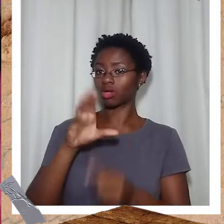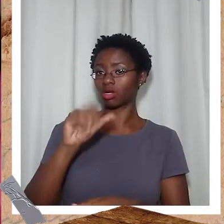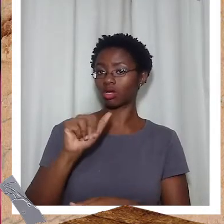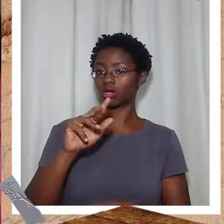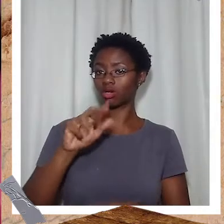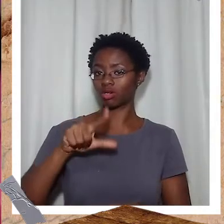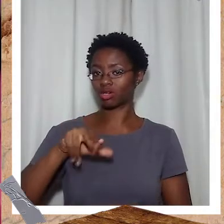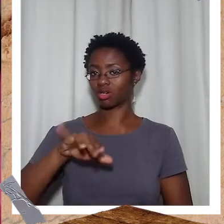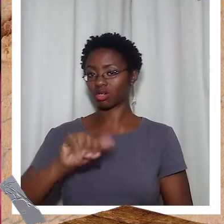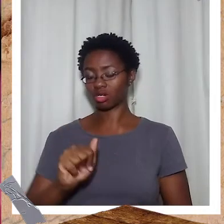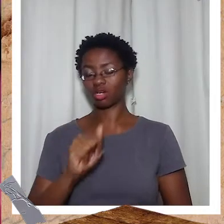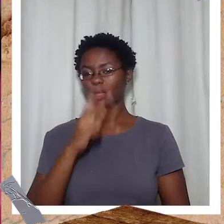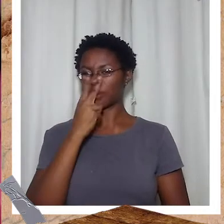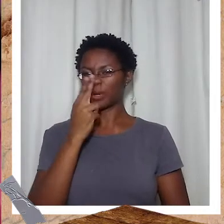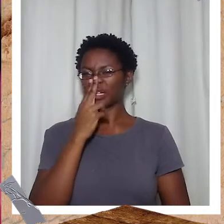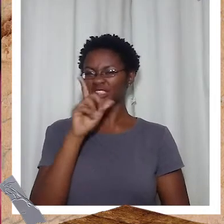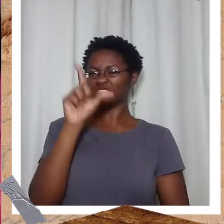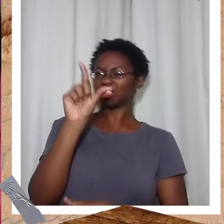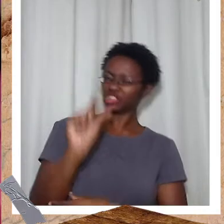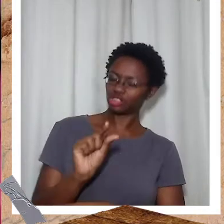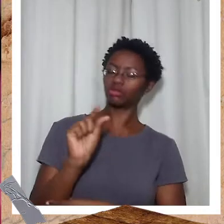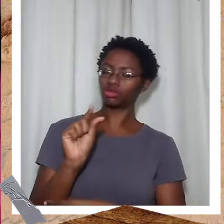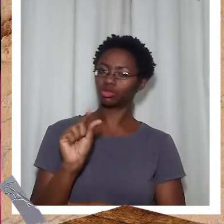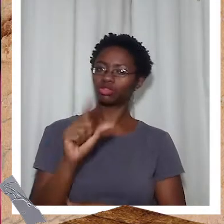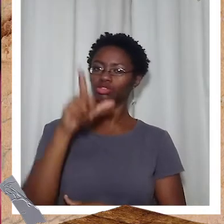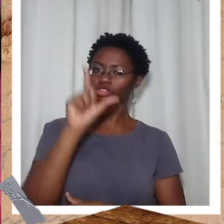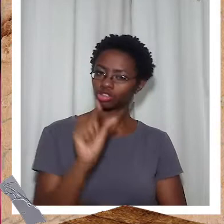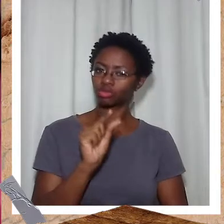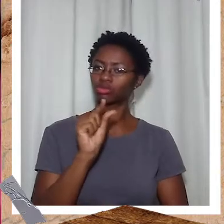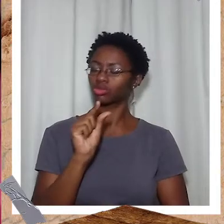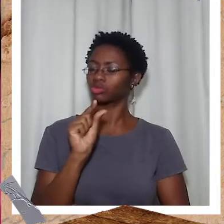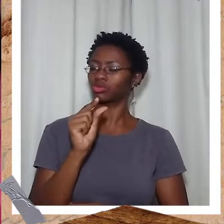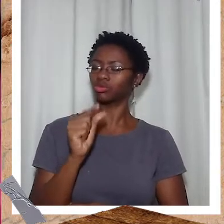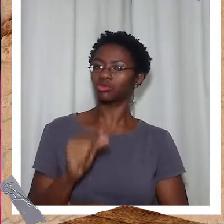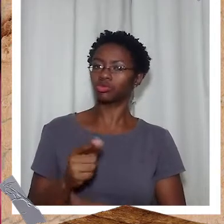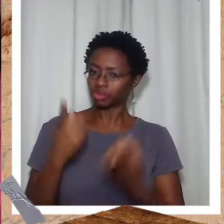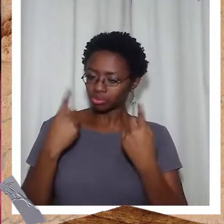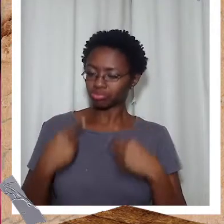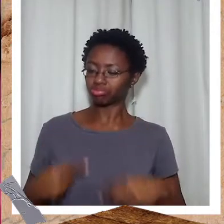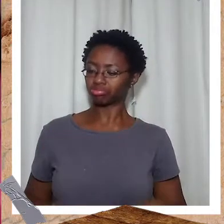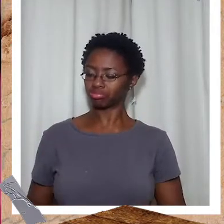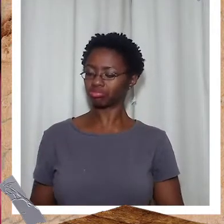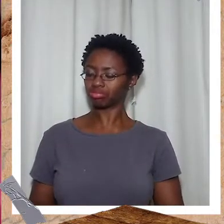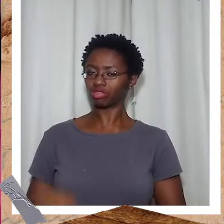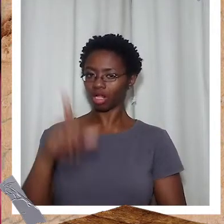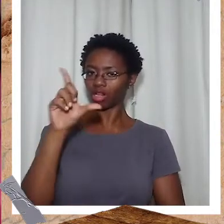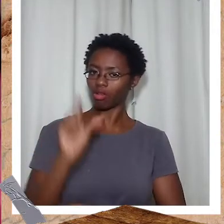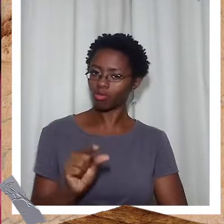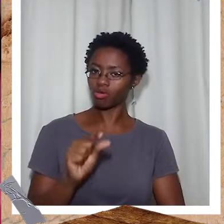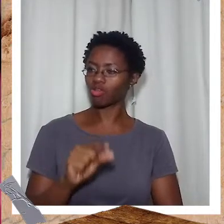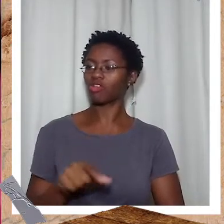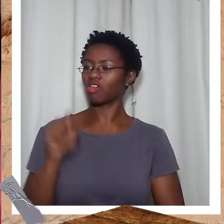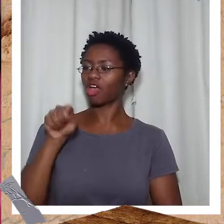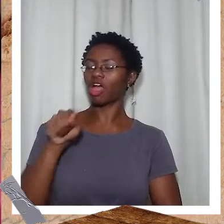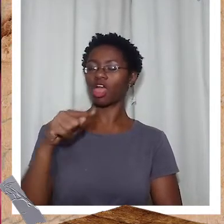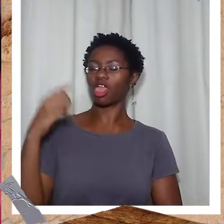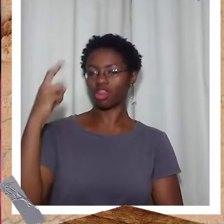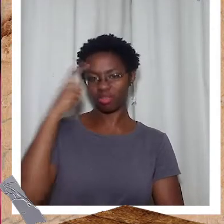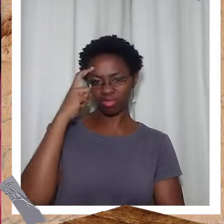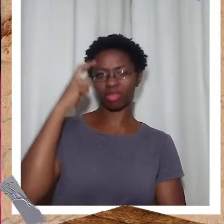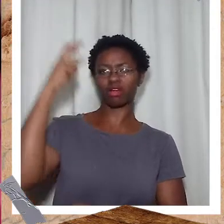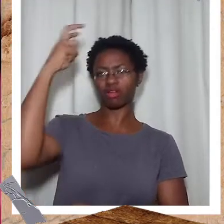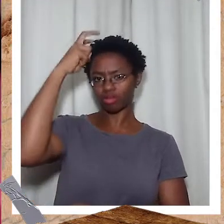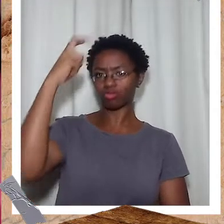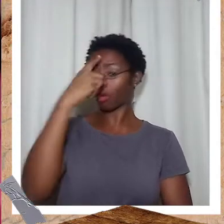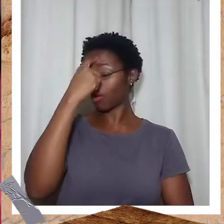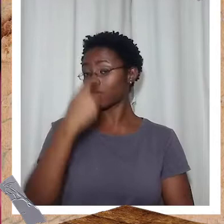medida, diminuíram a complexidade da Carolina enquanto escritora, enquanto intelectual e